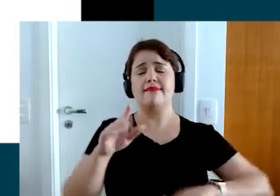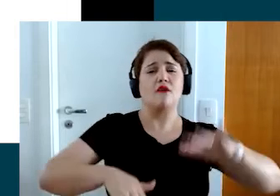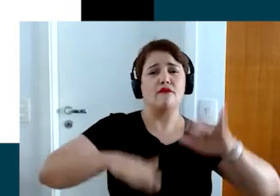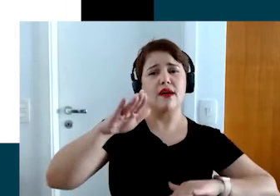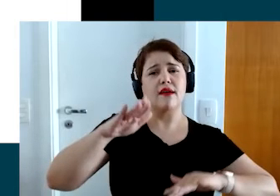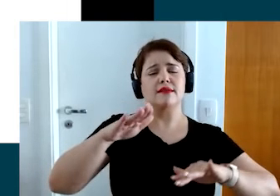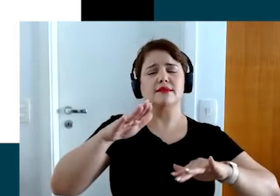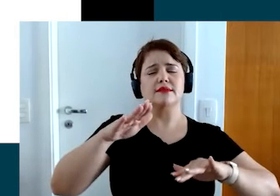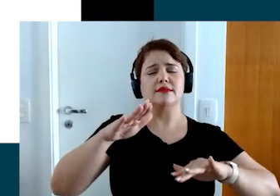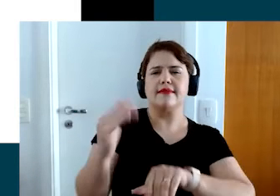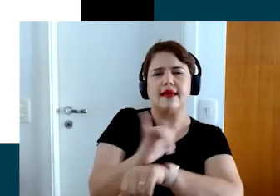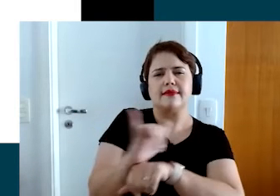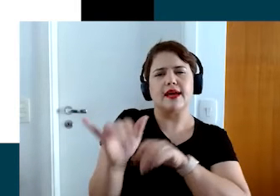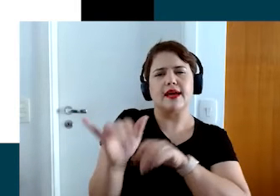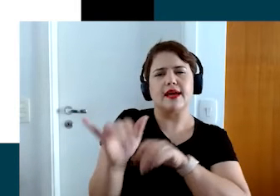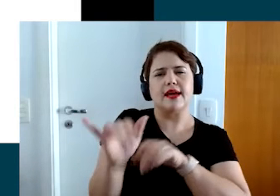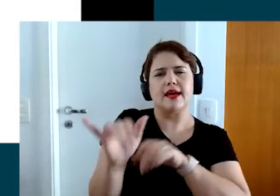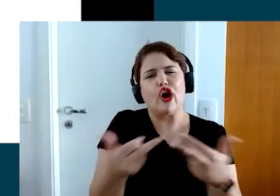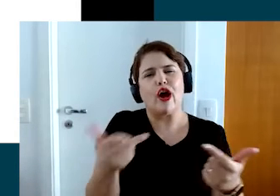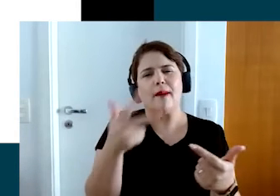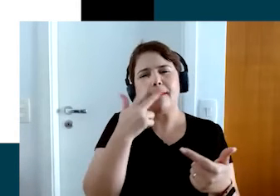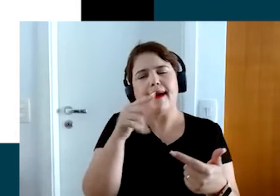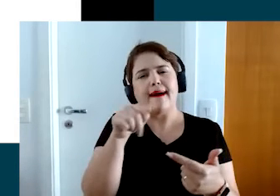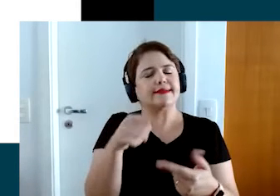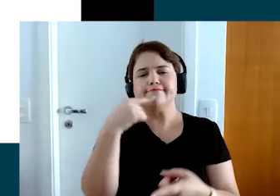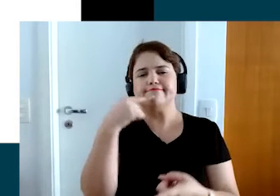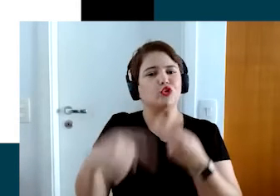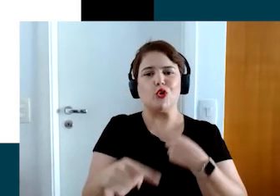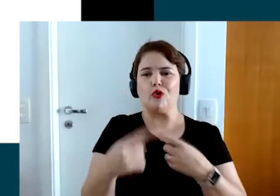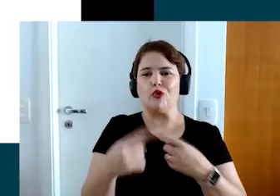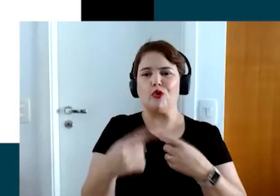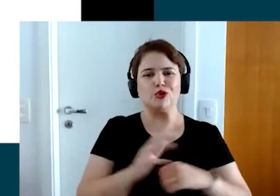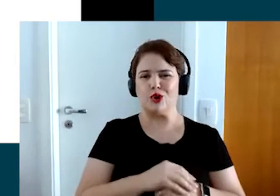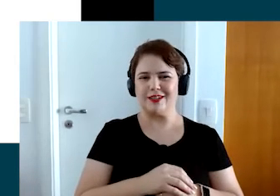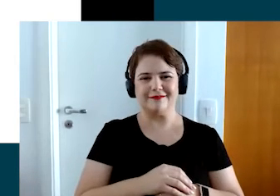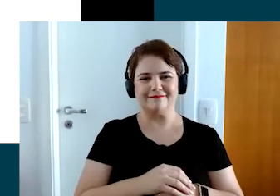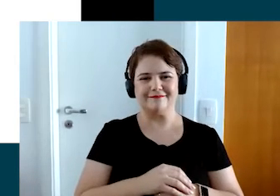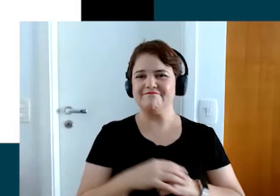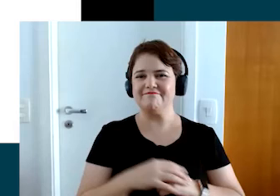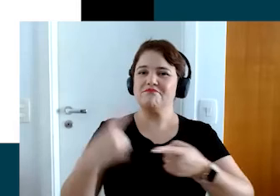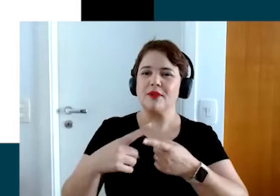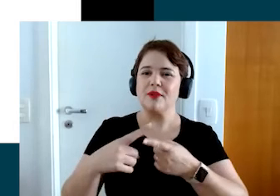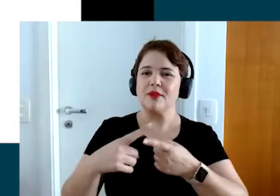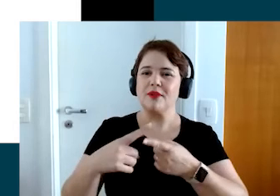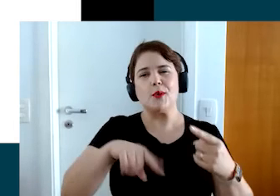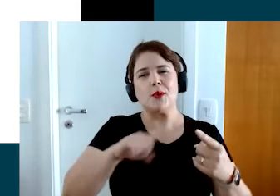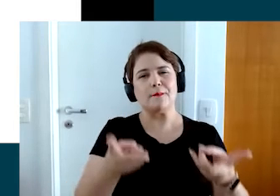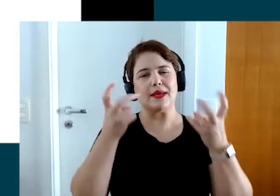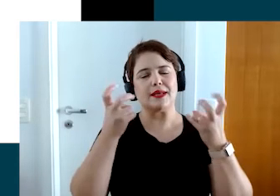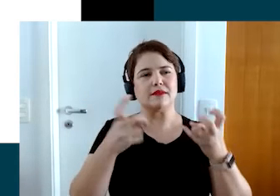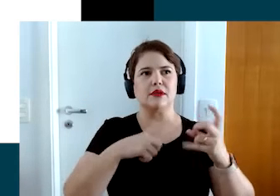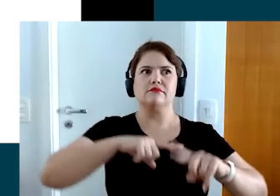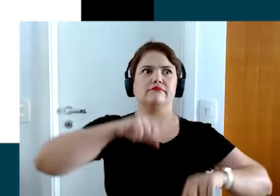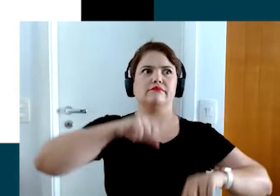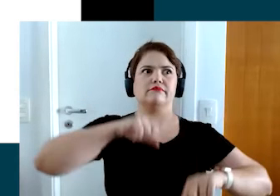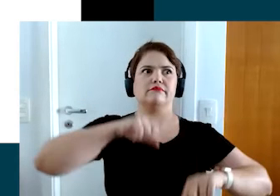estratégia baseada somente em dados pode não dar certo, né? Pois, como a gente vê essa volatilidade do mundo